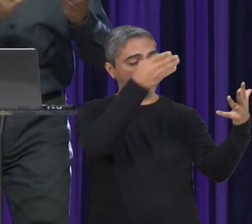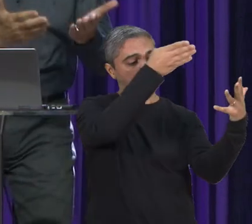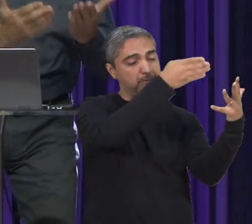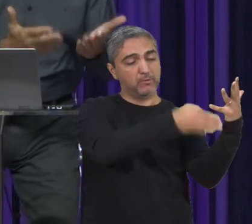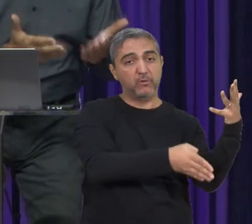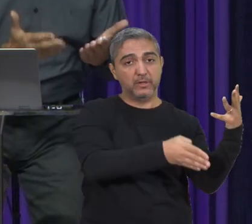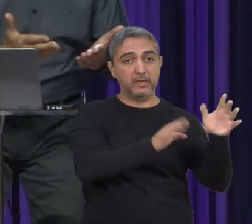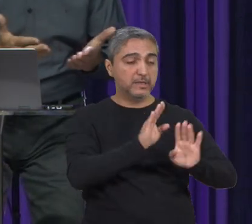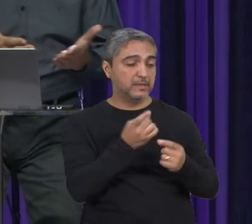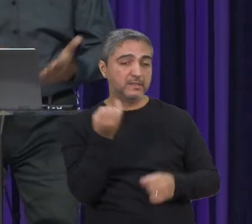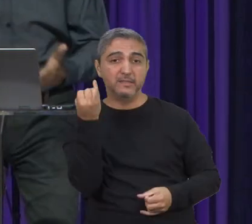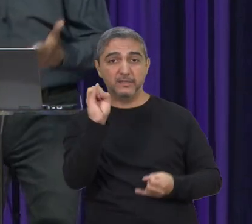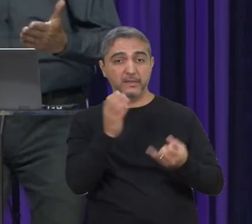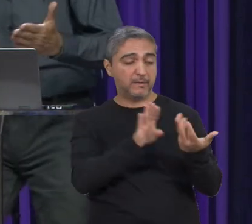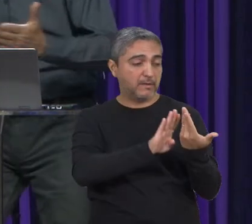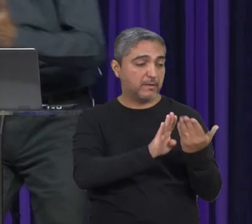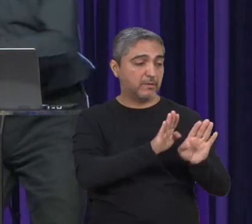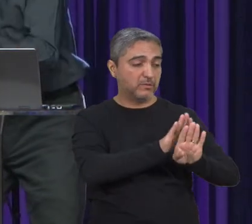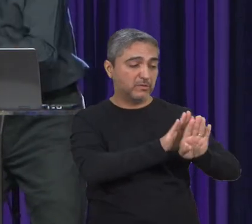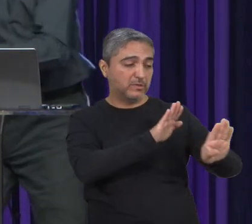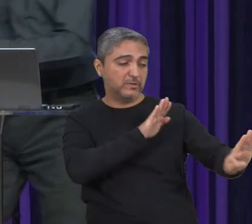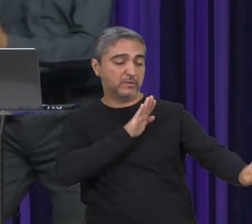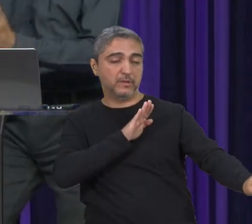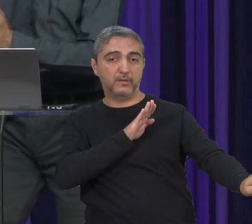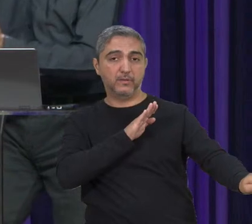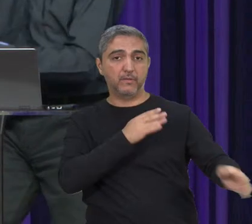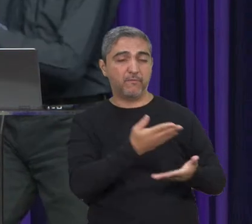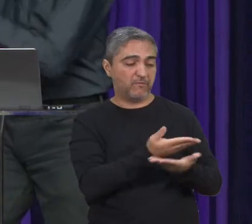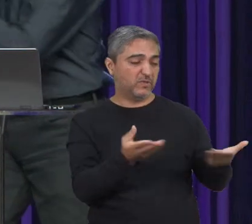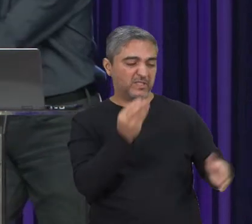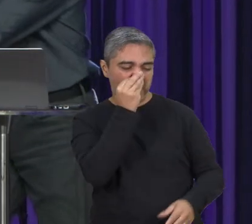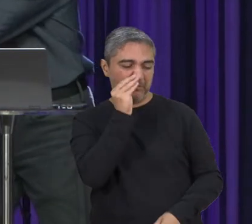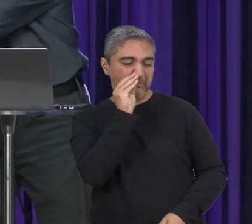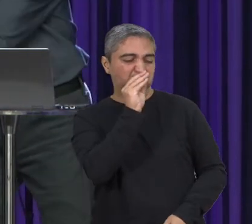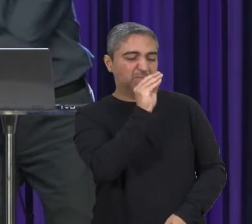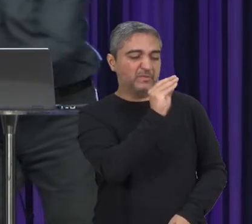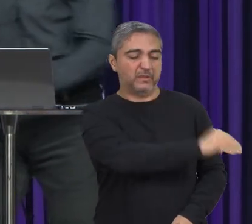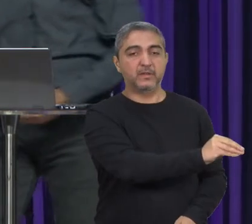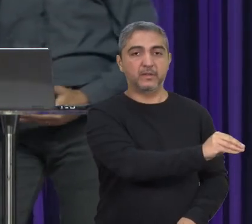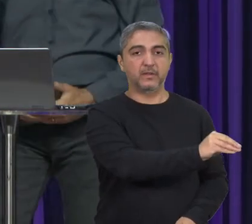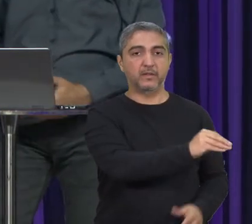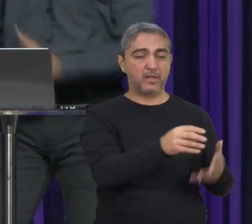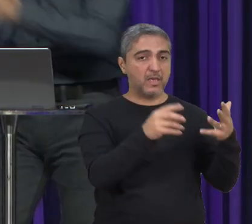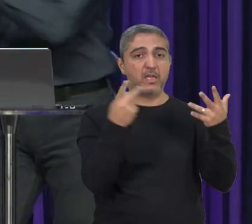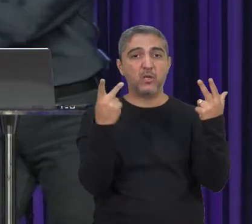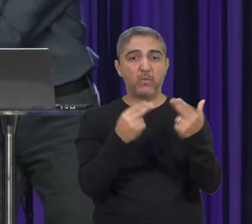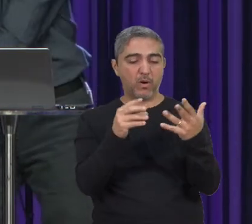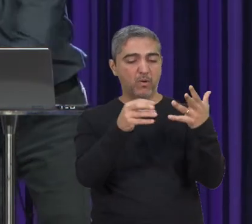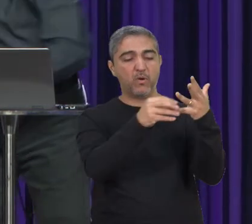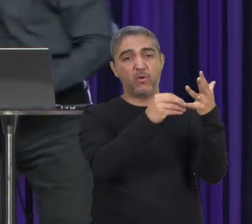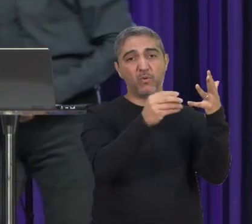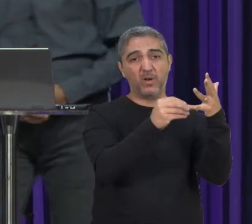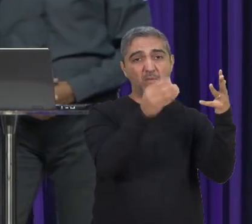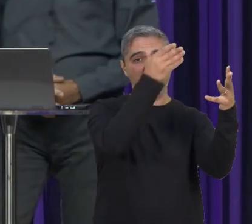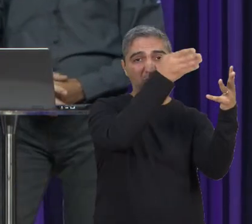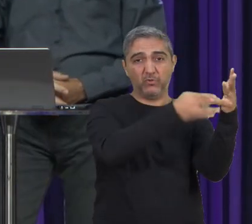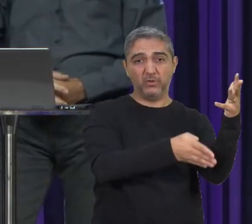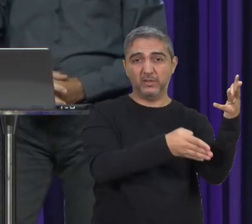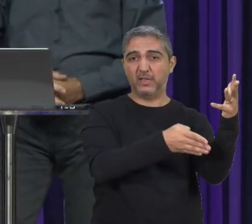Quem não permanece em mim é jogado fora como um ramo imprestável e seca.